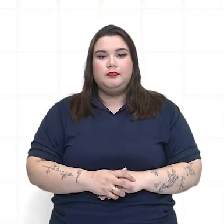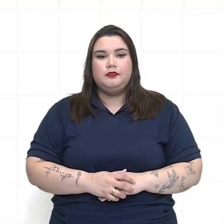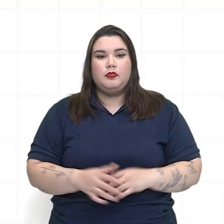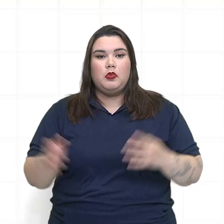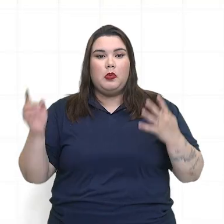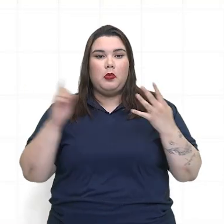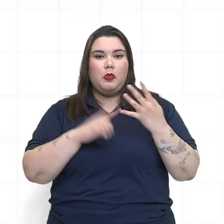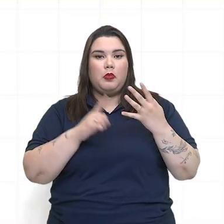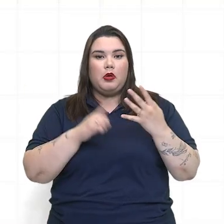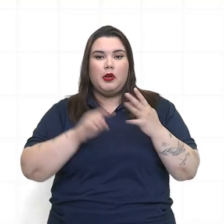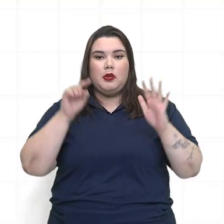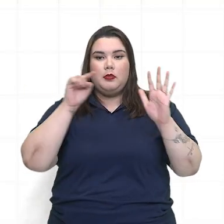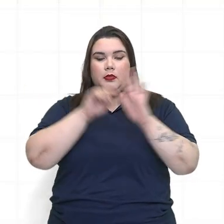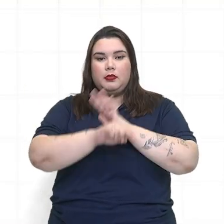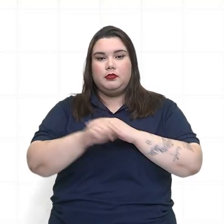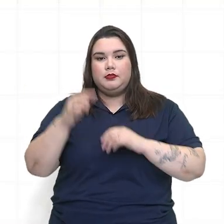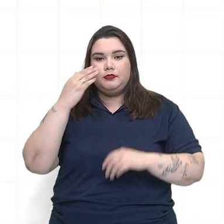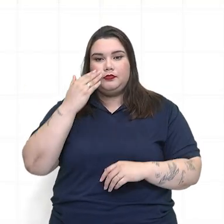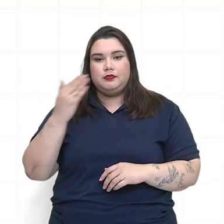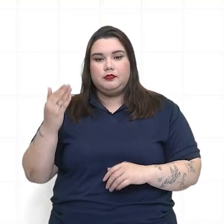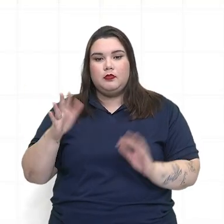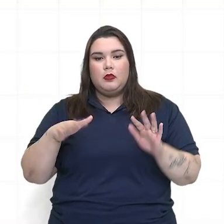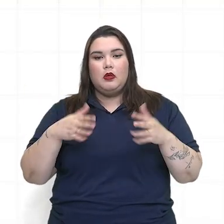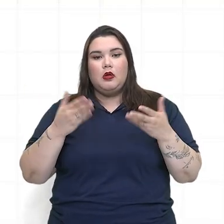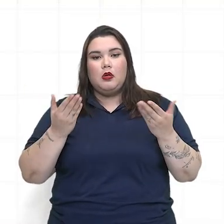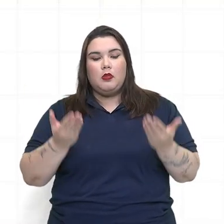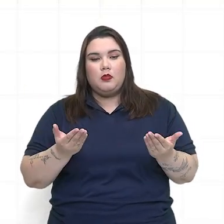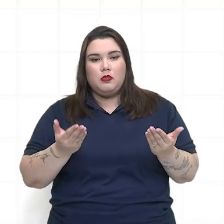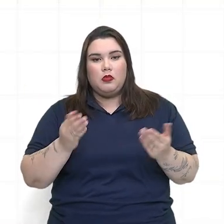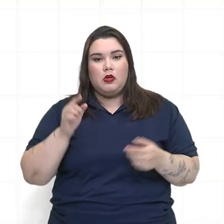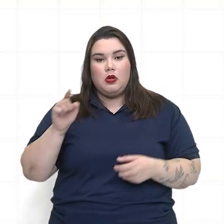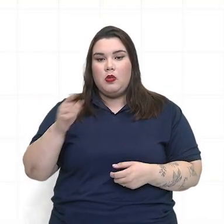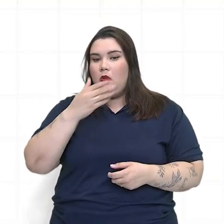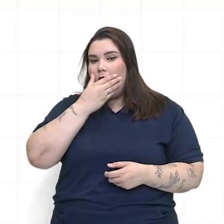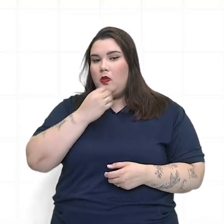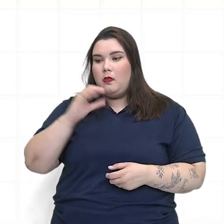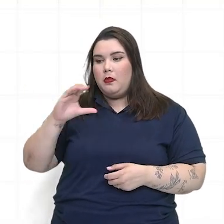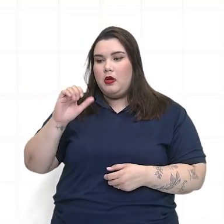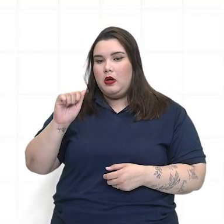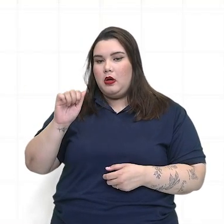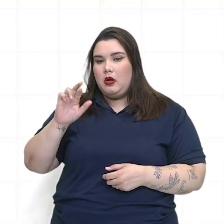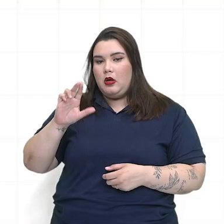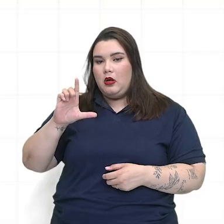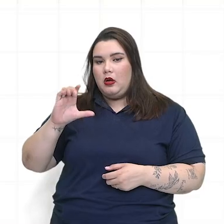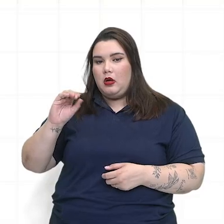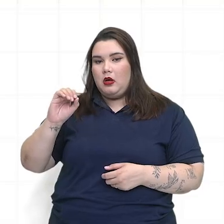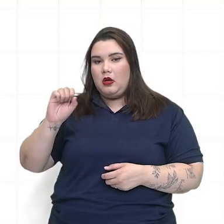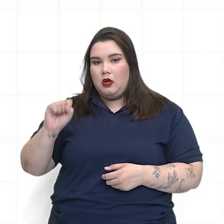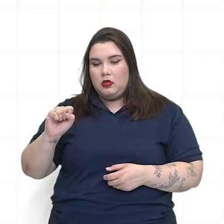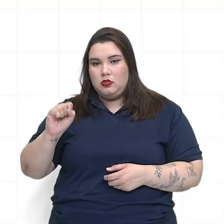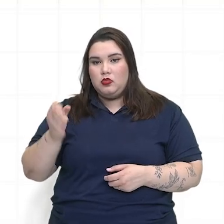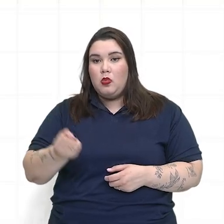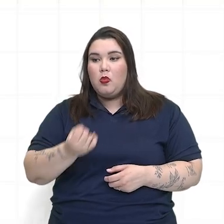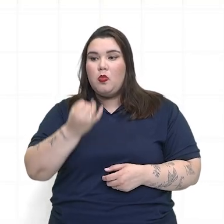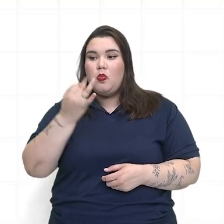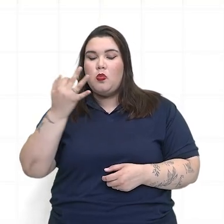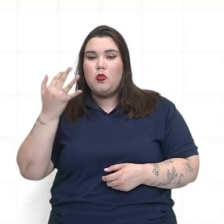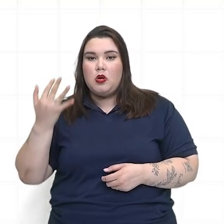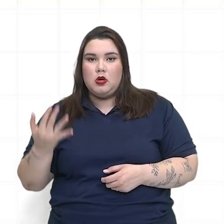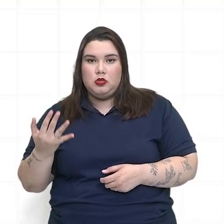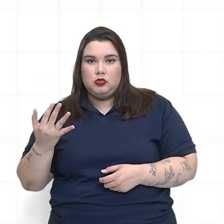A próxima pergunta aqui. Quantos ouriços Carlos colheu a mais que Antônio?